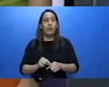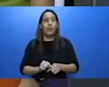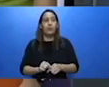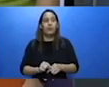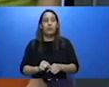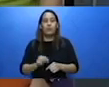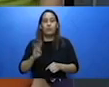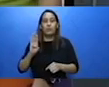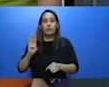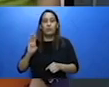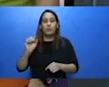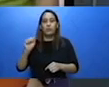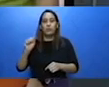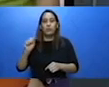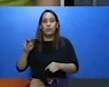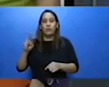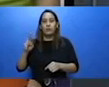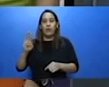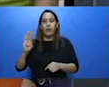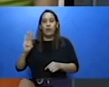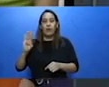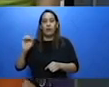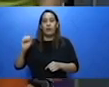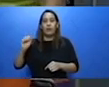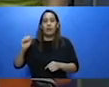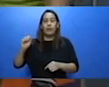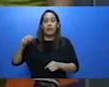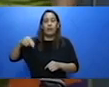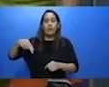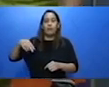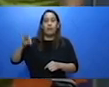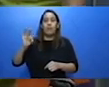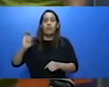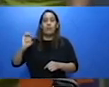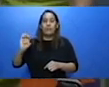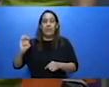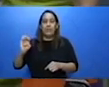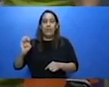junto, porque é uma resposta, o